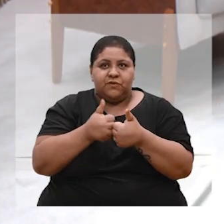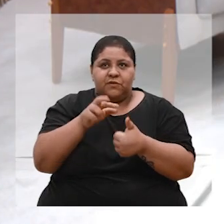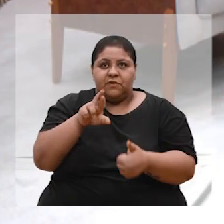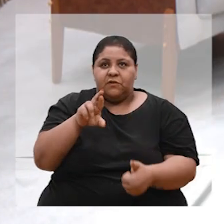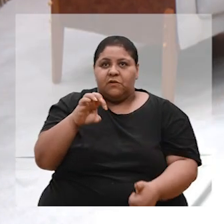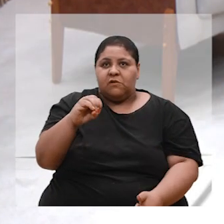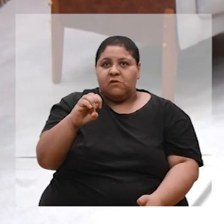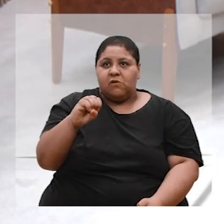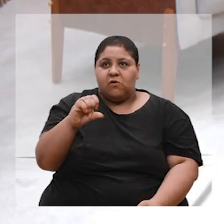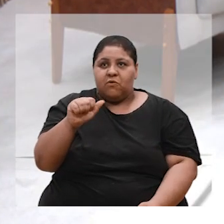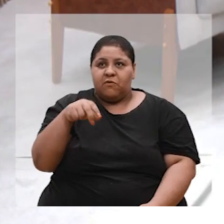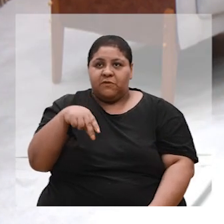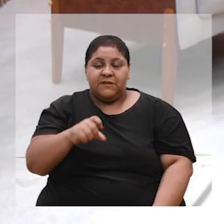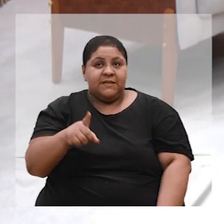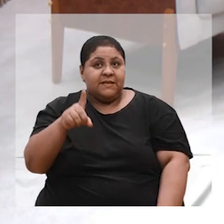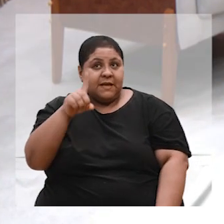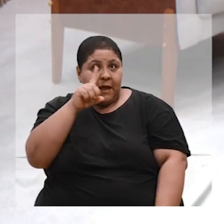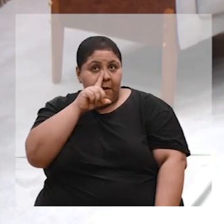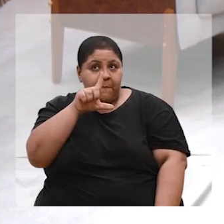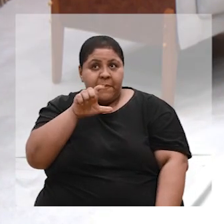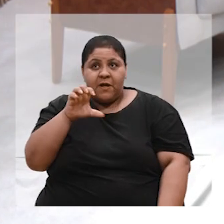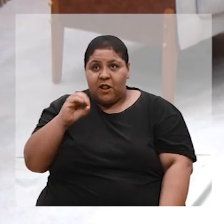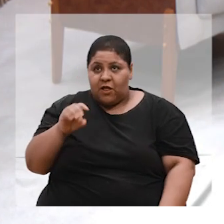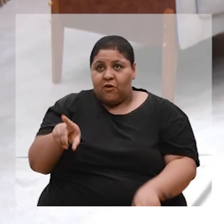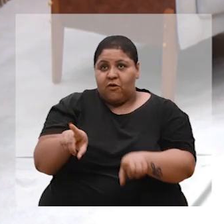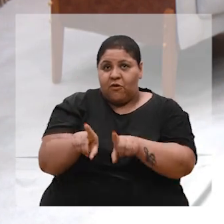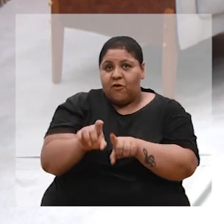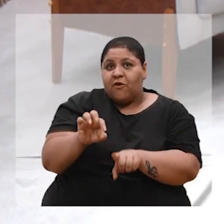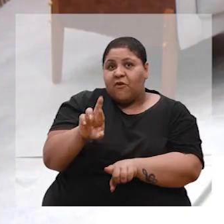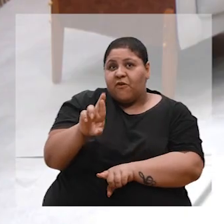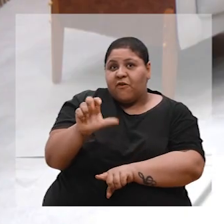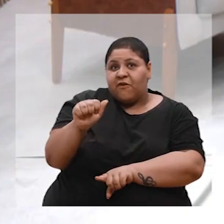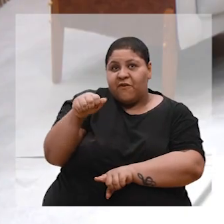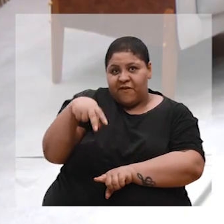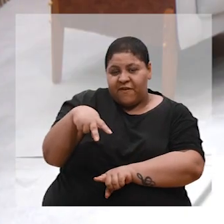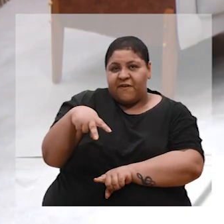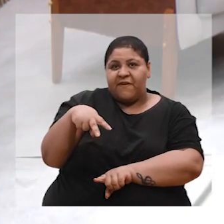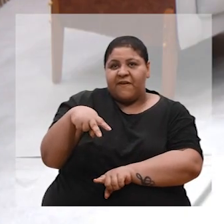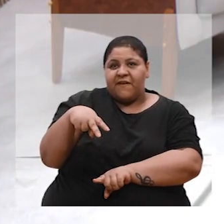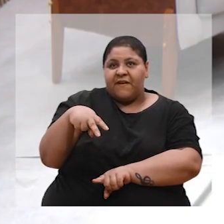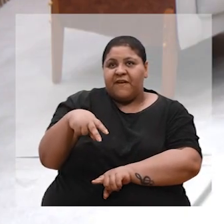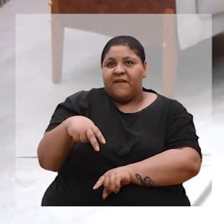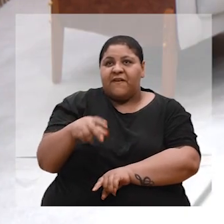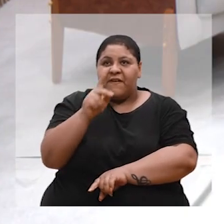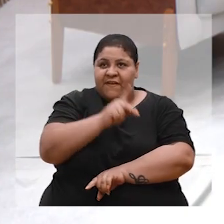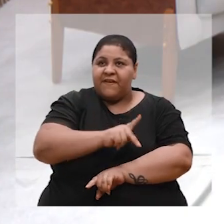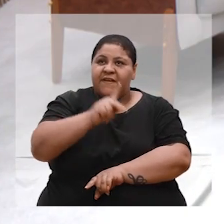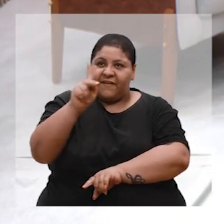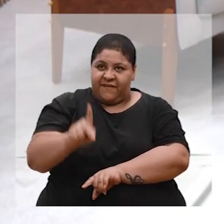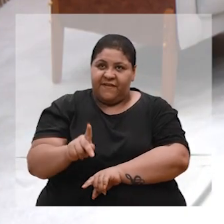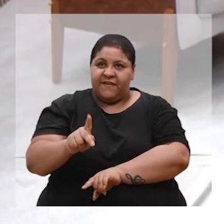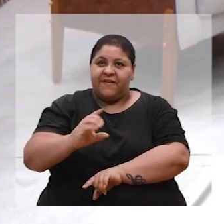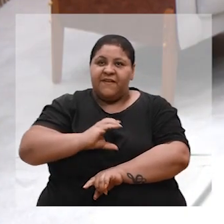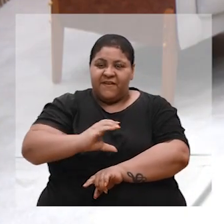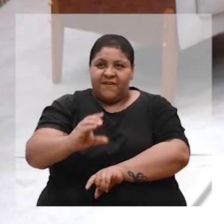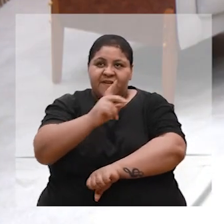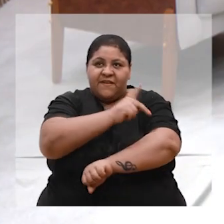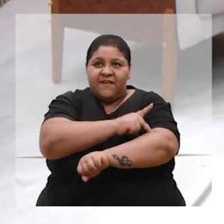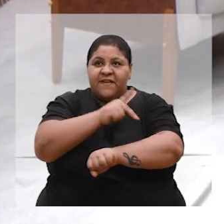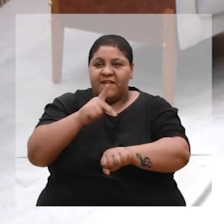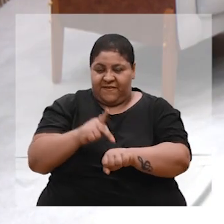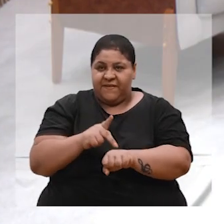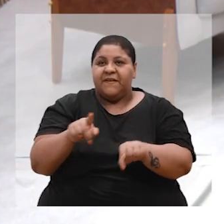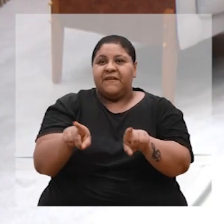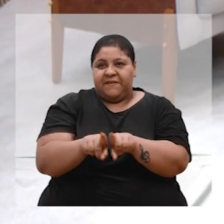conosco hoje a Rosana Bis, que é mãe do Léo, o Irã Fross, vou resumir aqui, Irã, que é professor